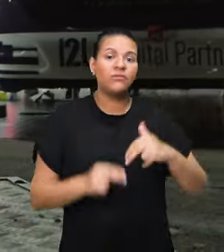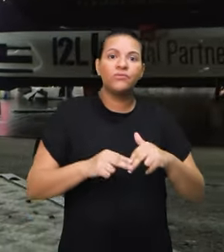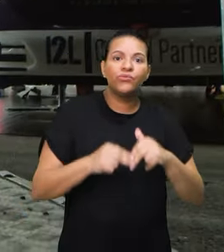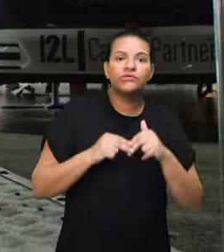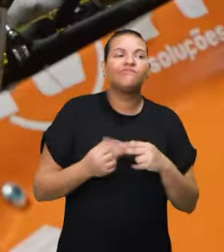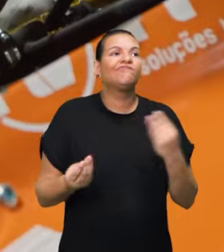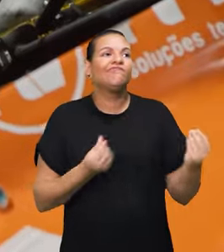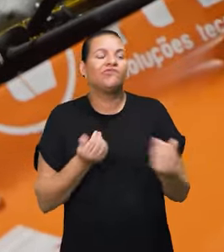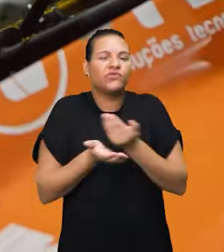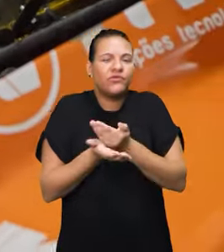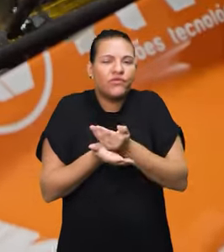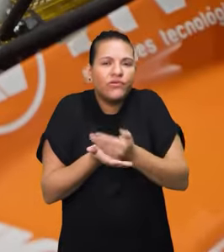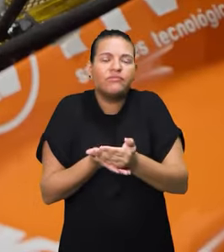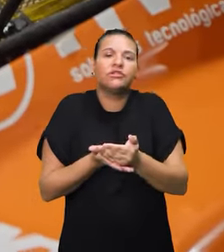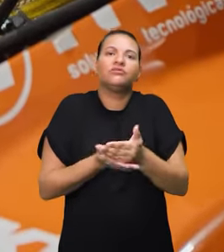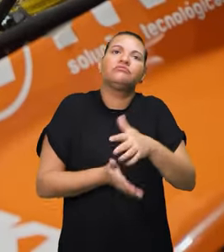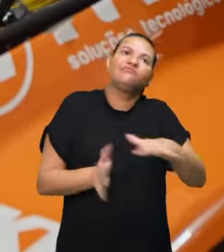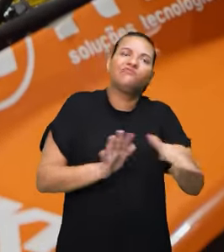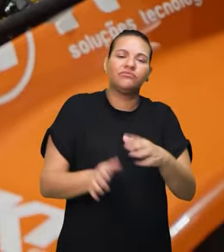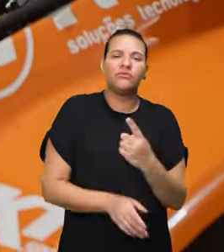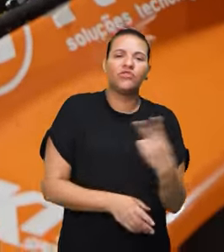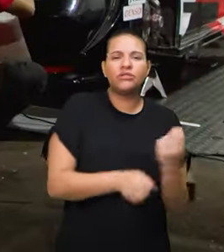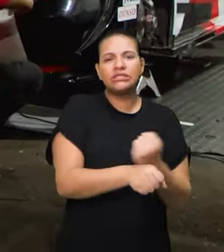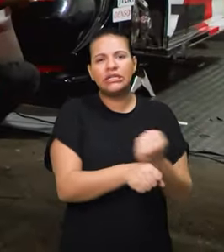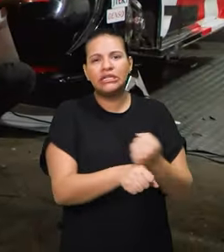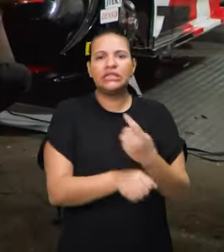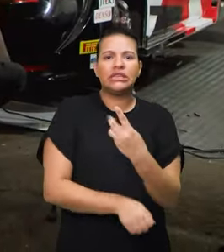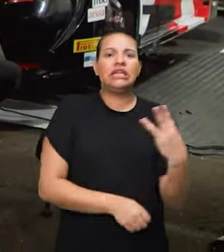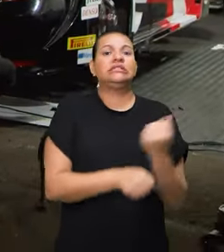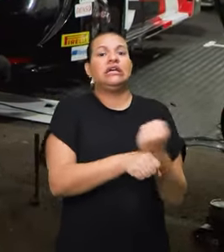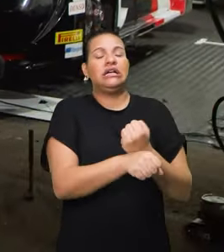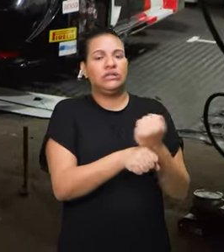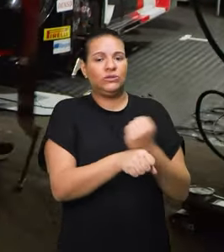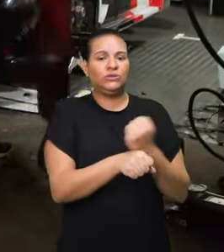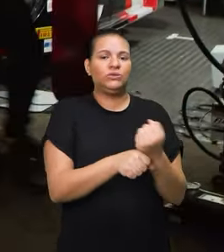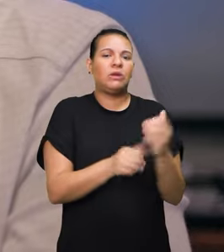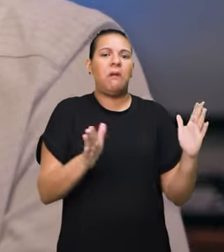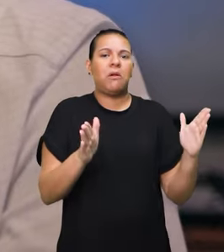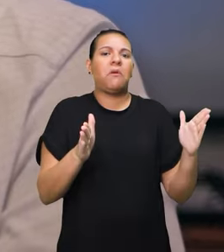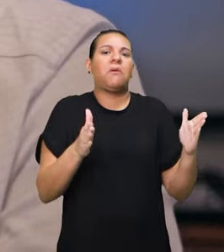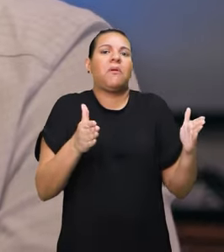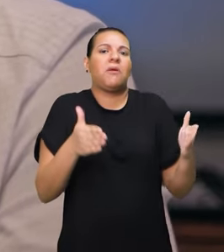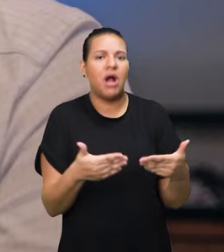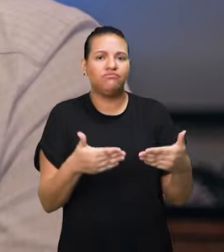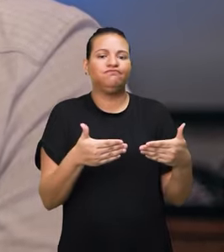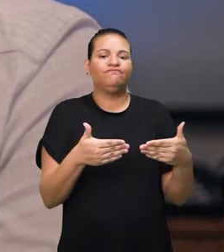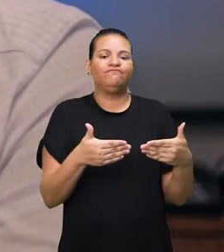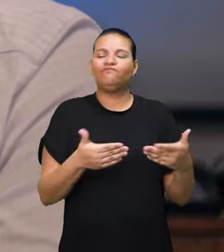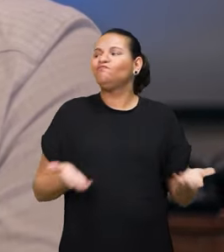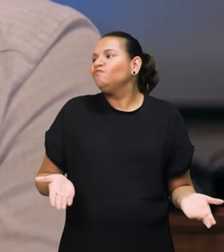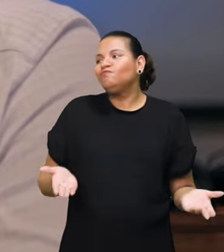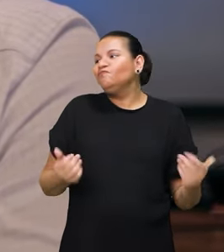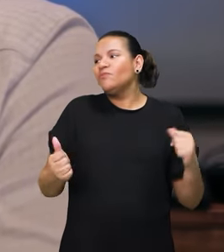um rosto redondo cabelos grisal olhos fechar com 12 13 anos de existência e chegou um determinado